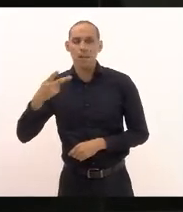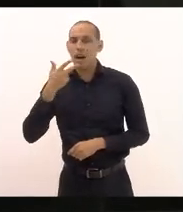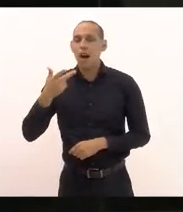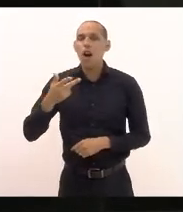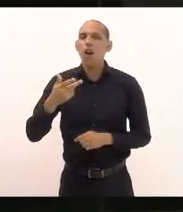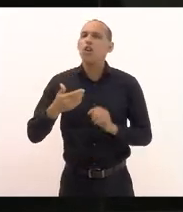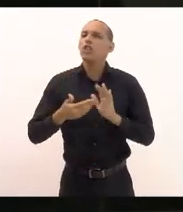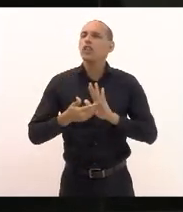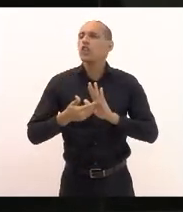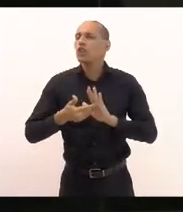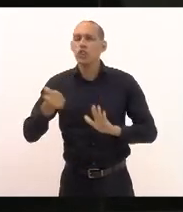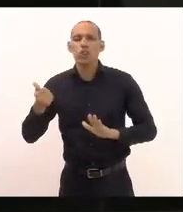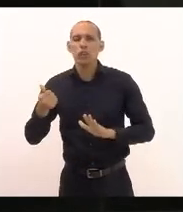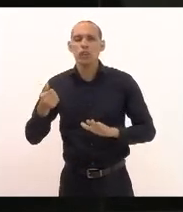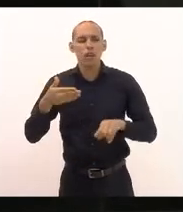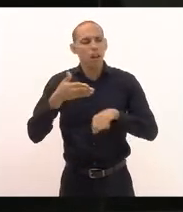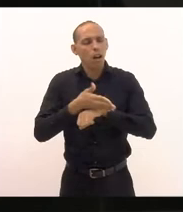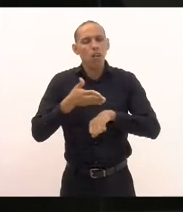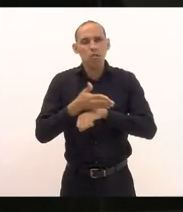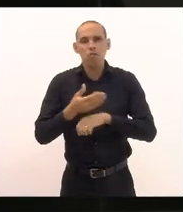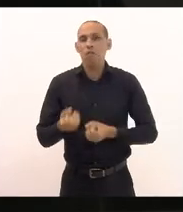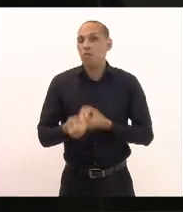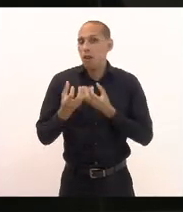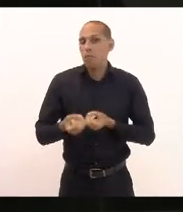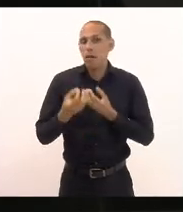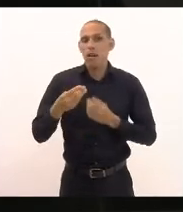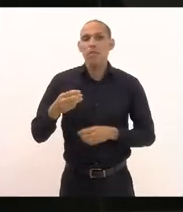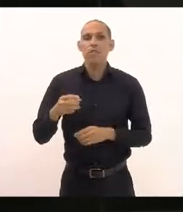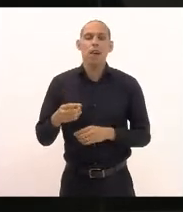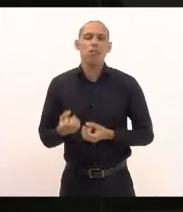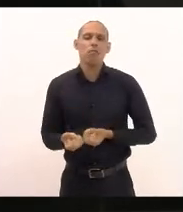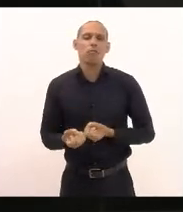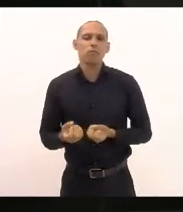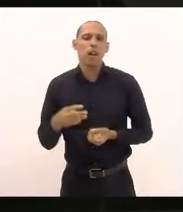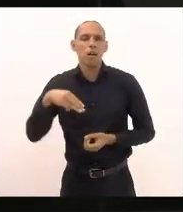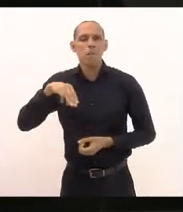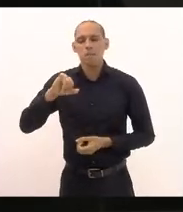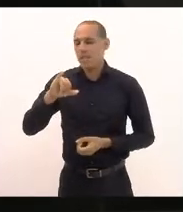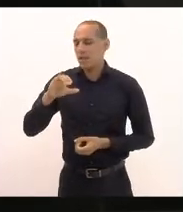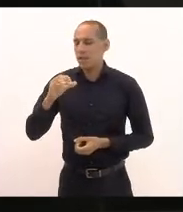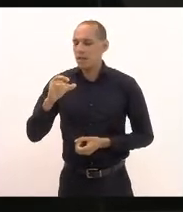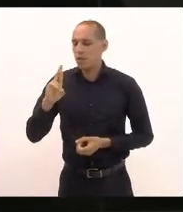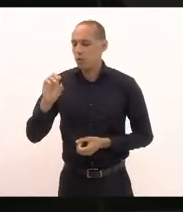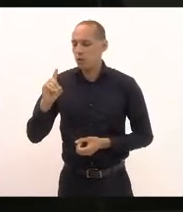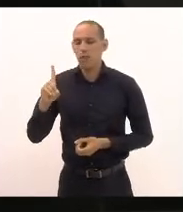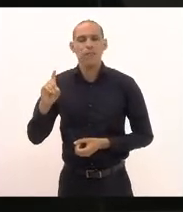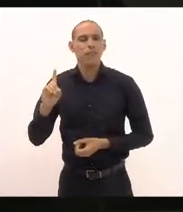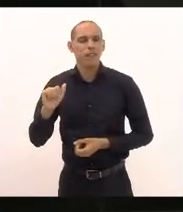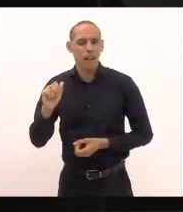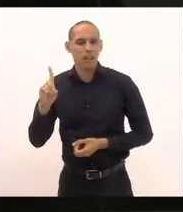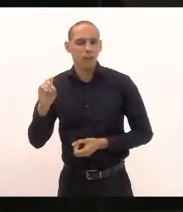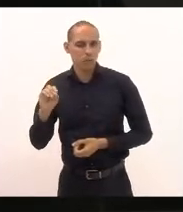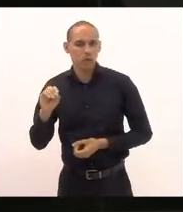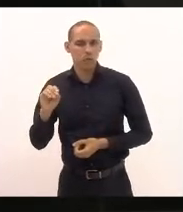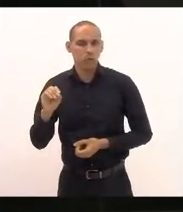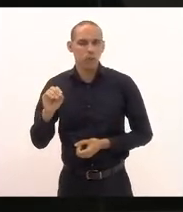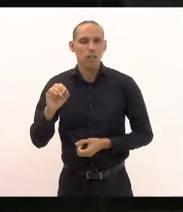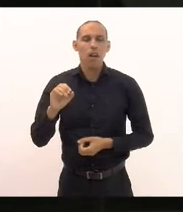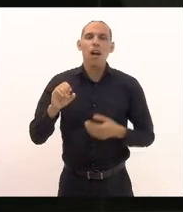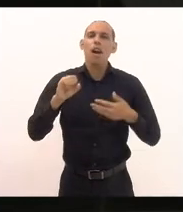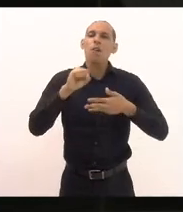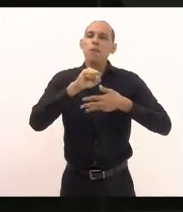dos microdados referentes ao censo educacional e ao Enem, e assim podemos dizer que